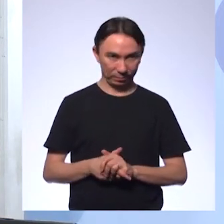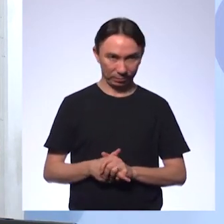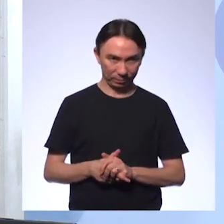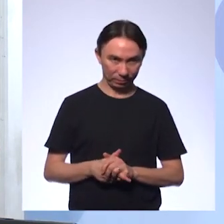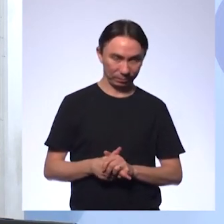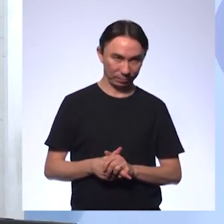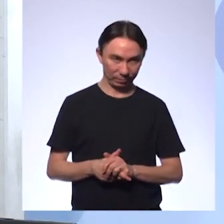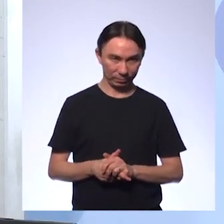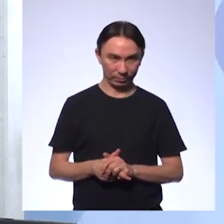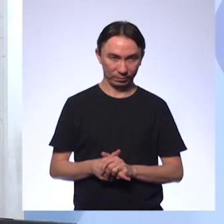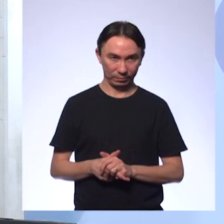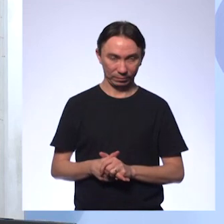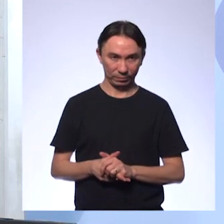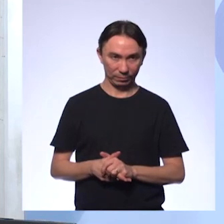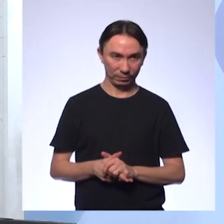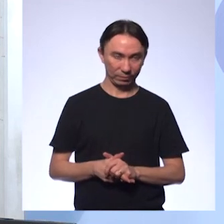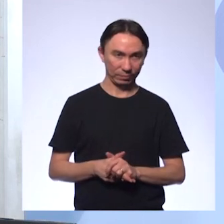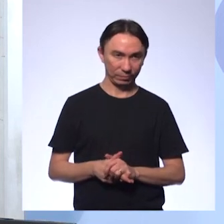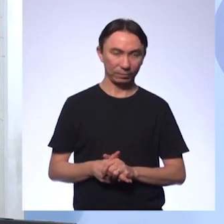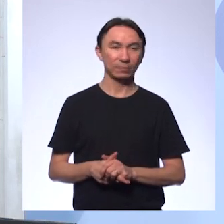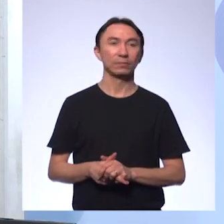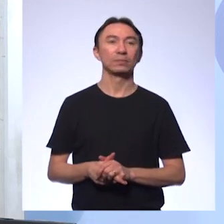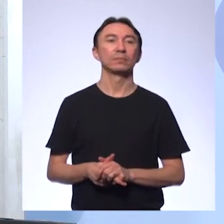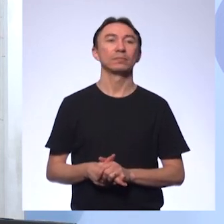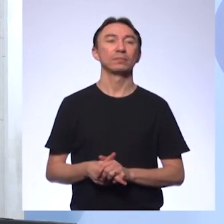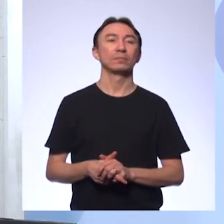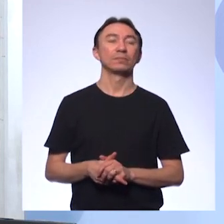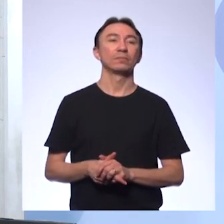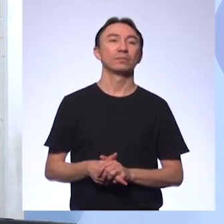Deixa eu ver se eu consigo aqui.